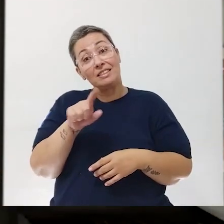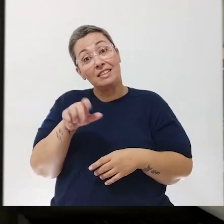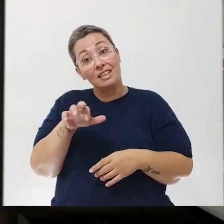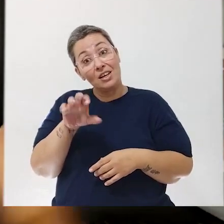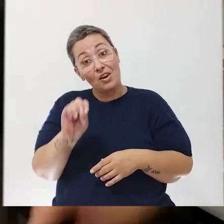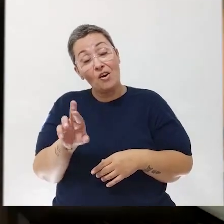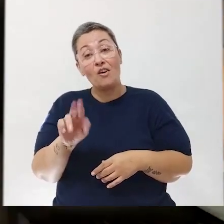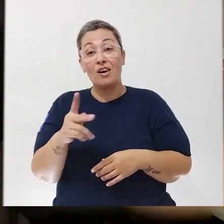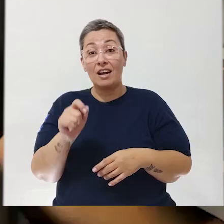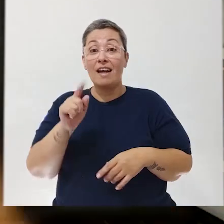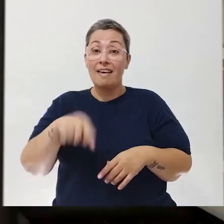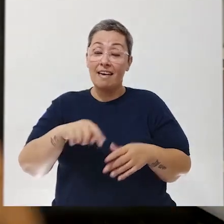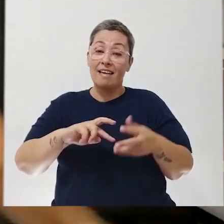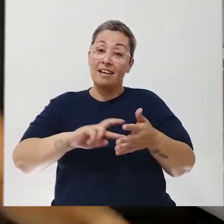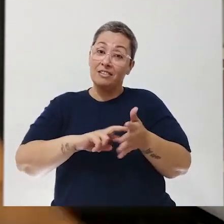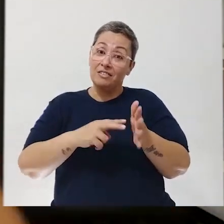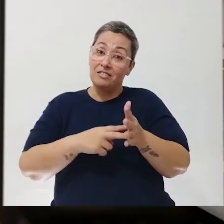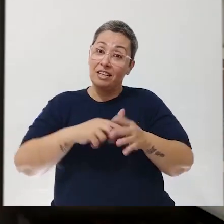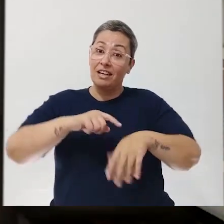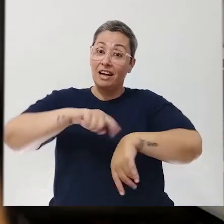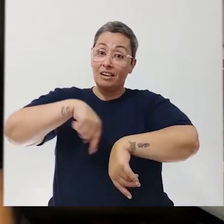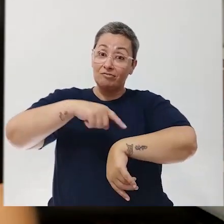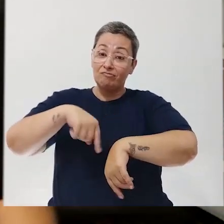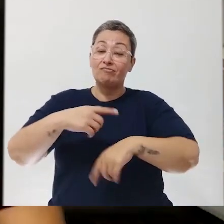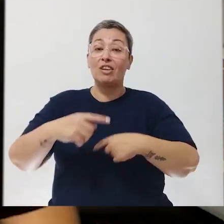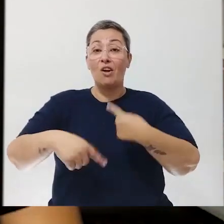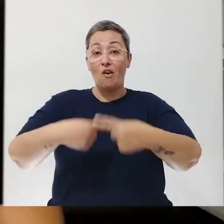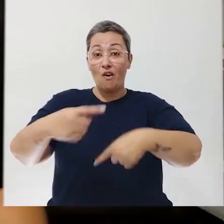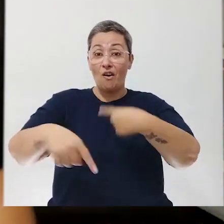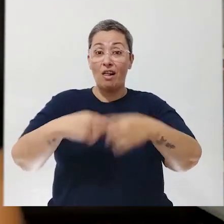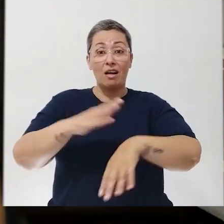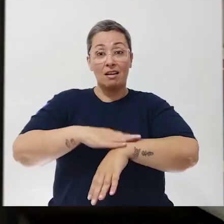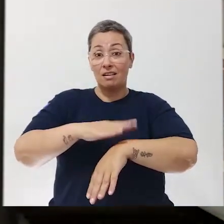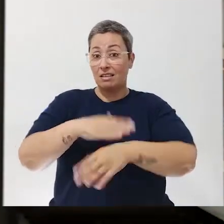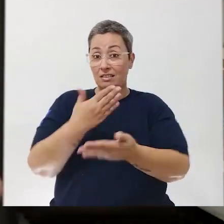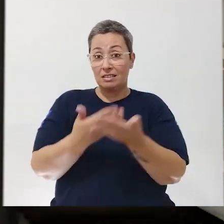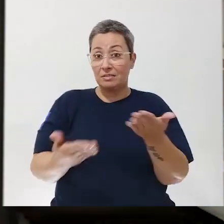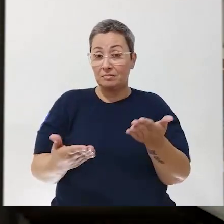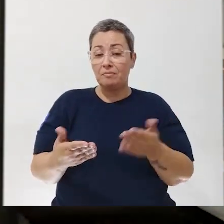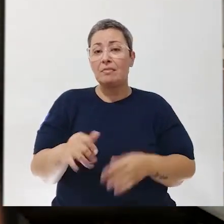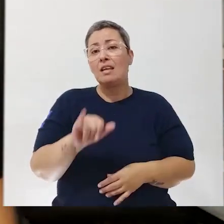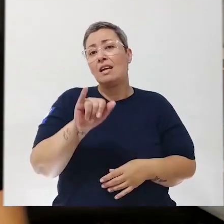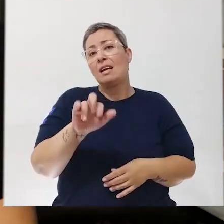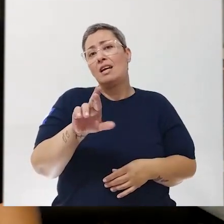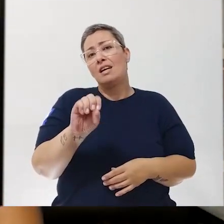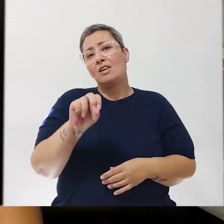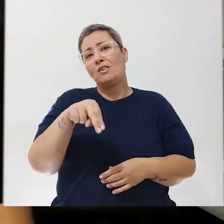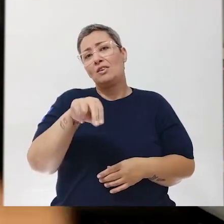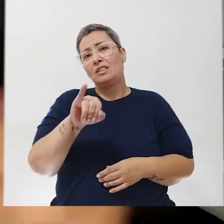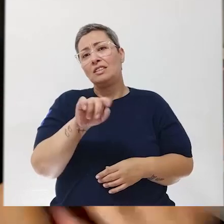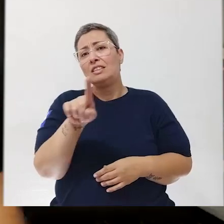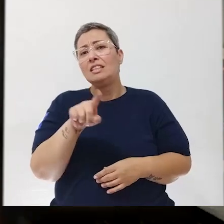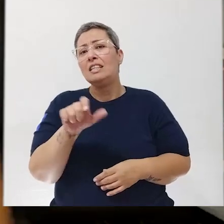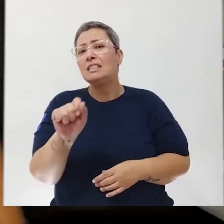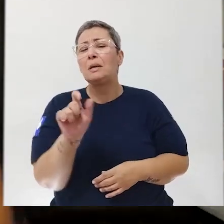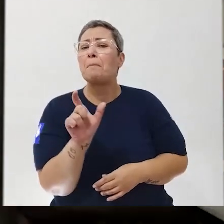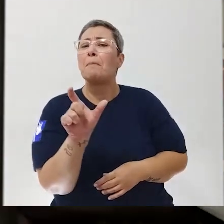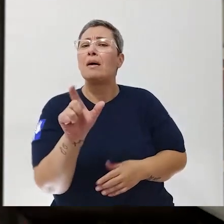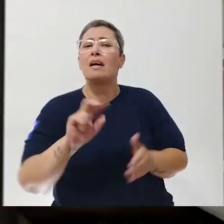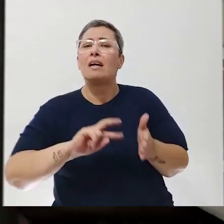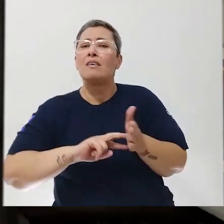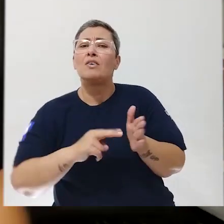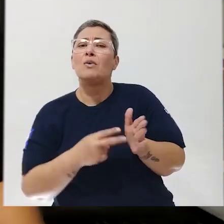dizer o quê? Para de enrolar, para de perder tempo, né? E ironiza? O que será que significa essa